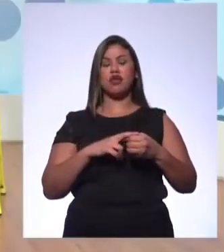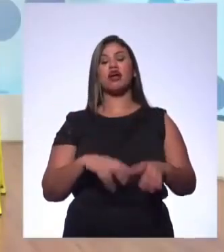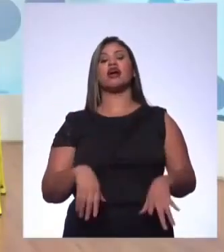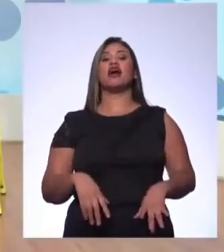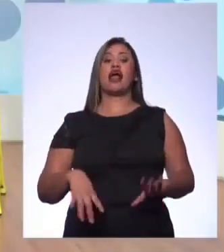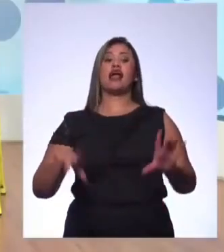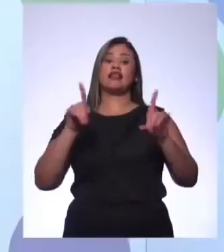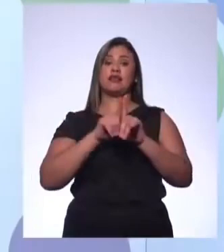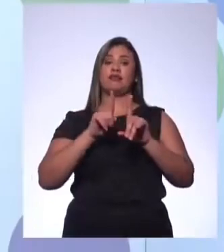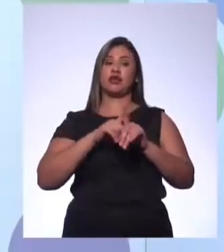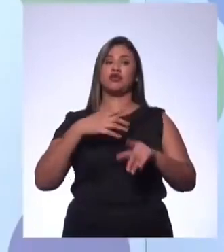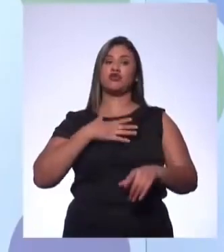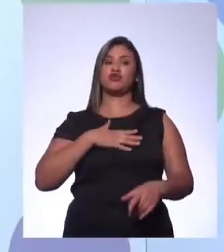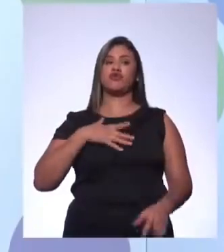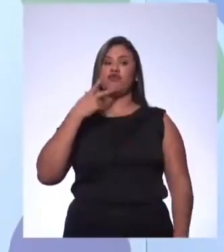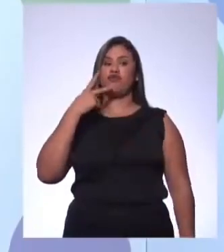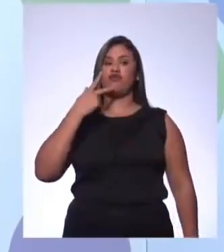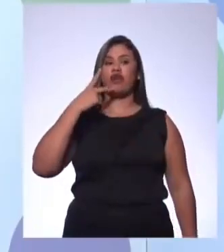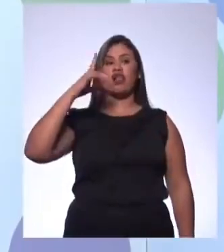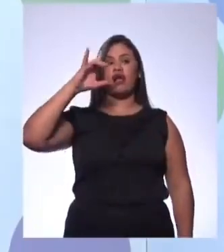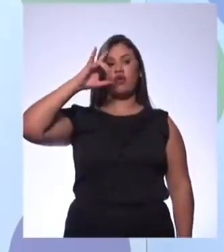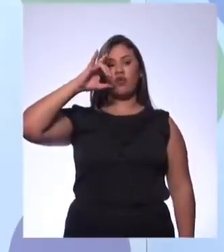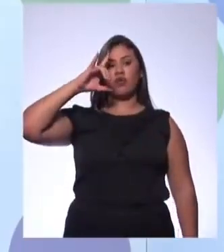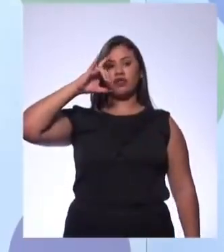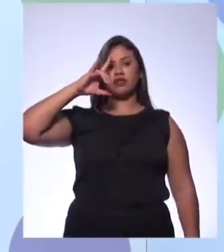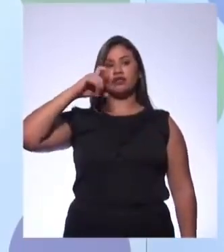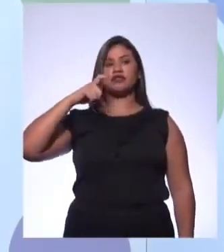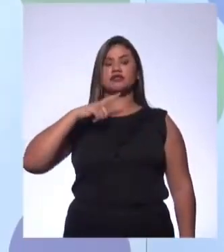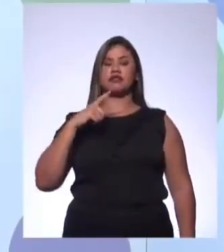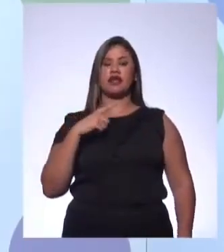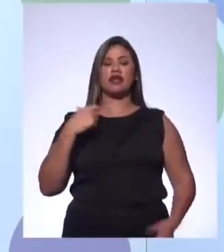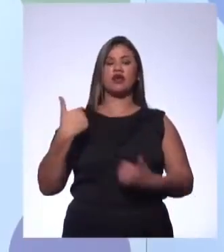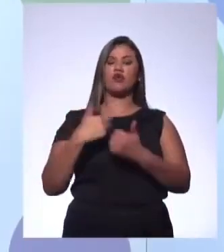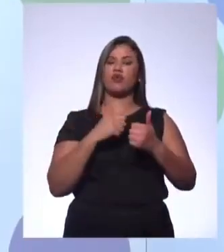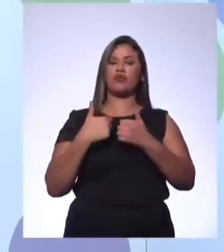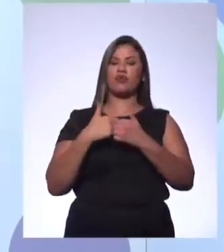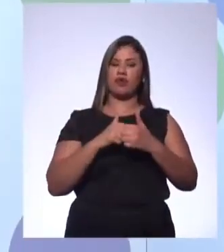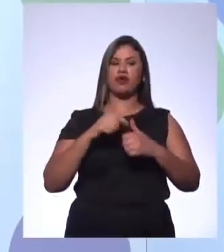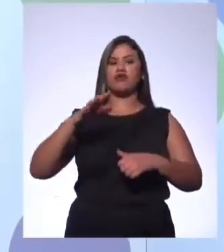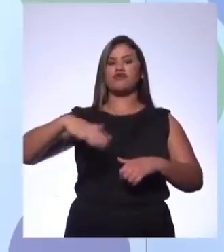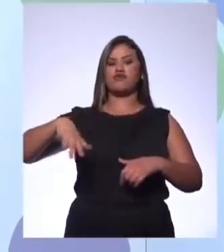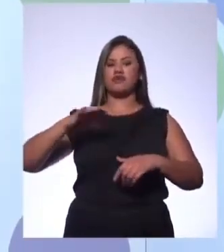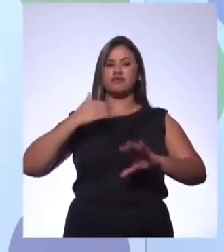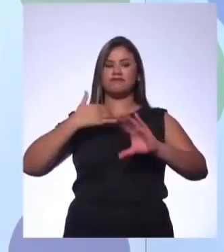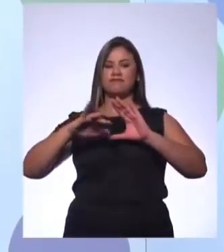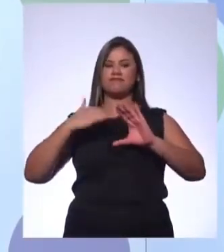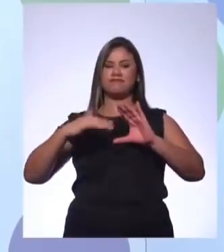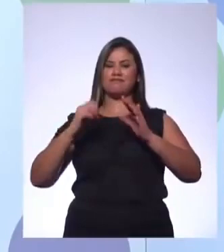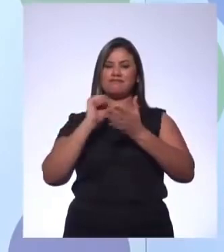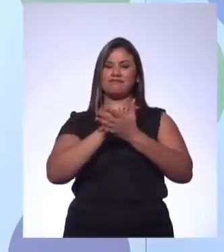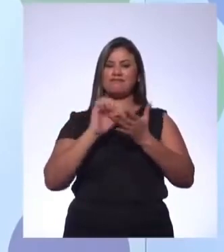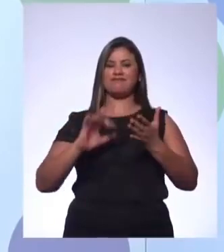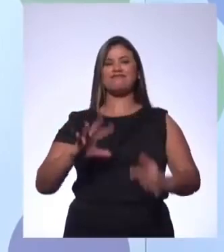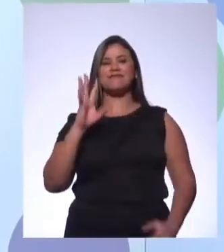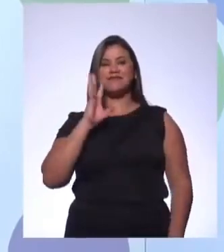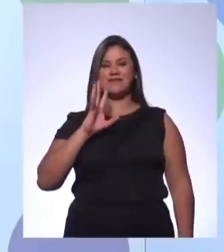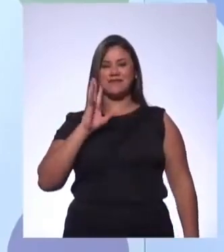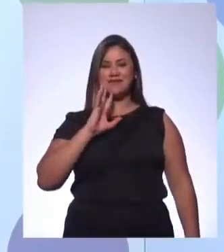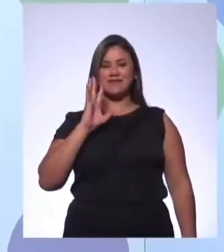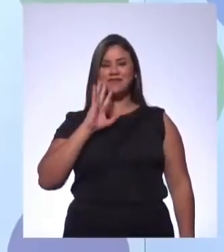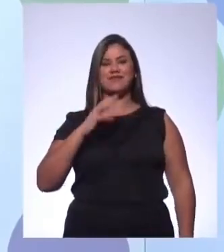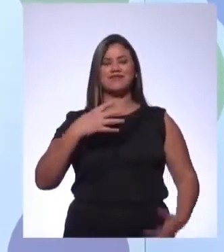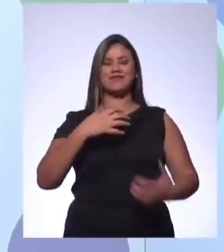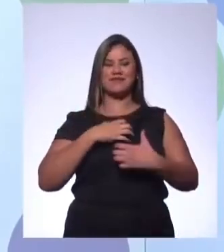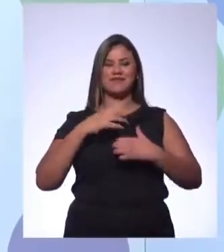nosso Instagram, para você já pode acompanhar com a gente, tem o spoiler das aulas, participação de vocês mandando muita atividade para a gente, nós estamos